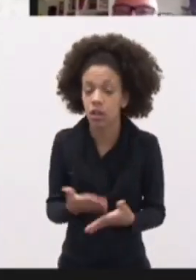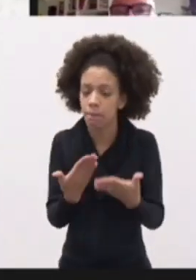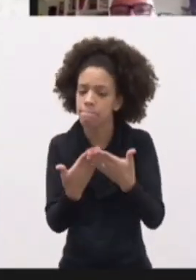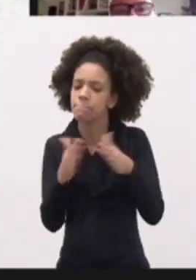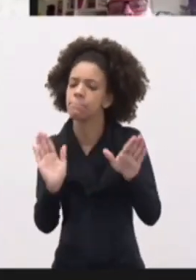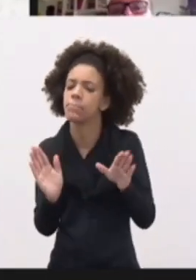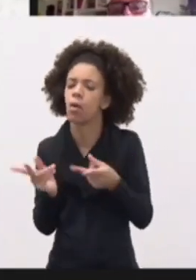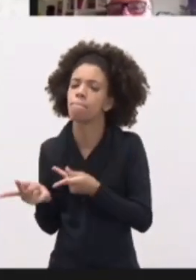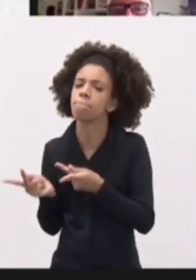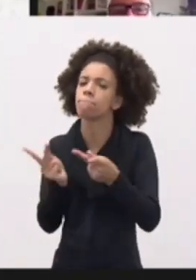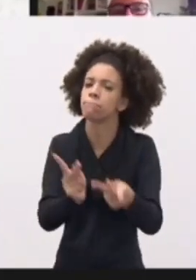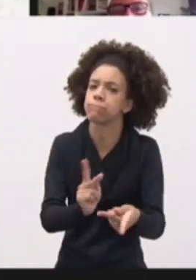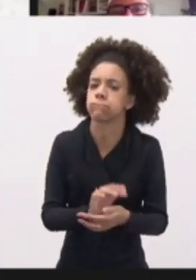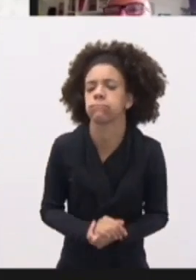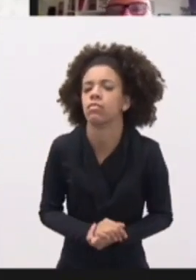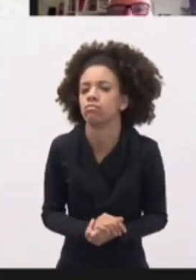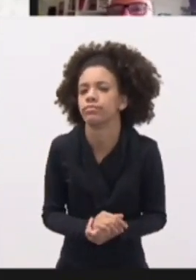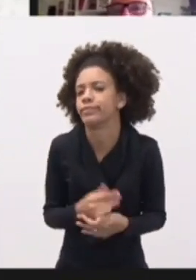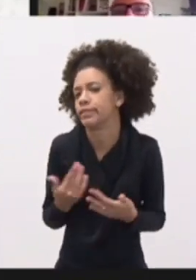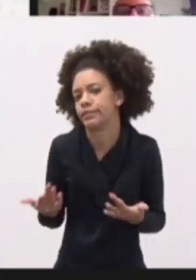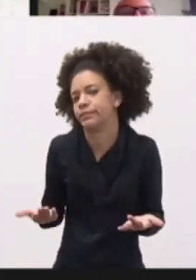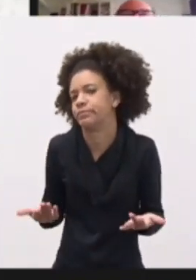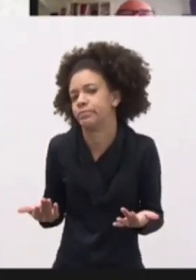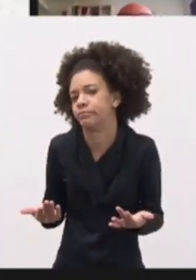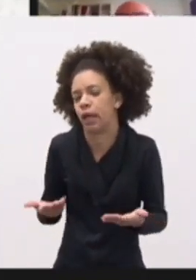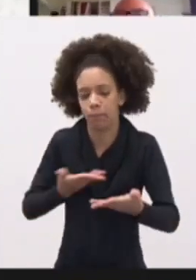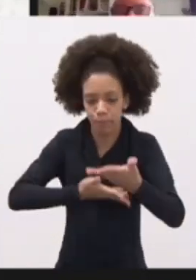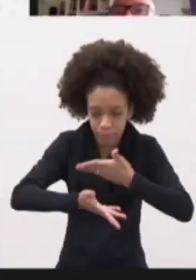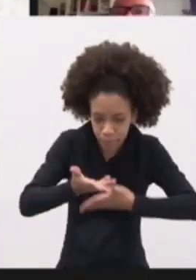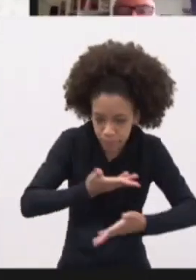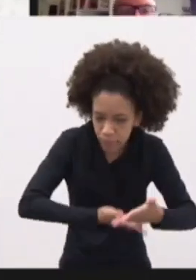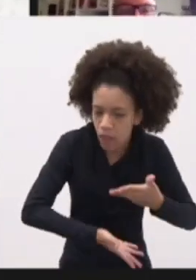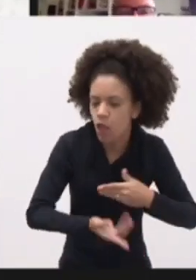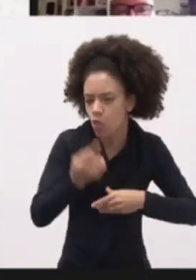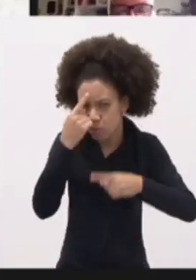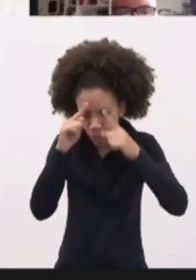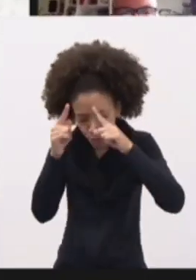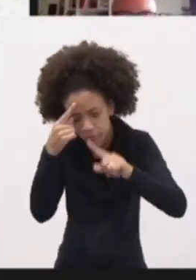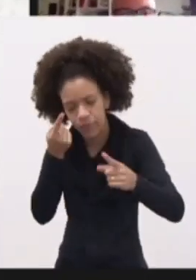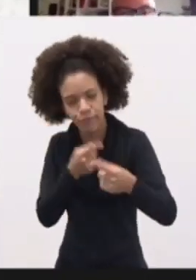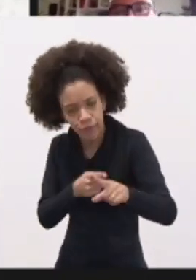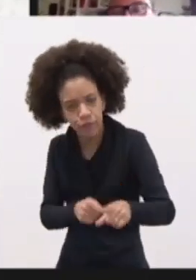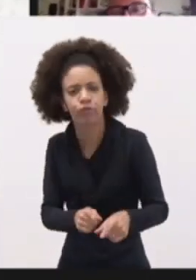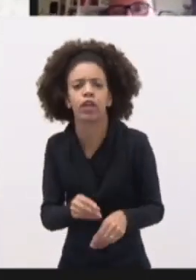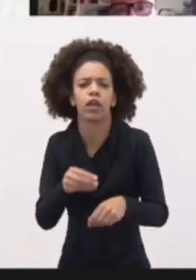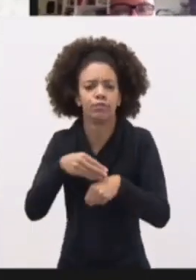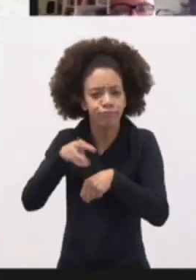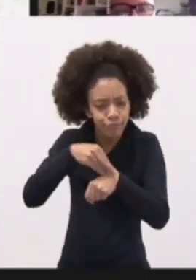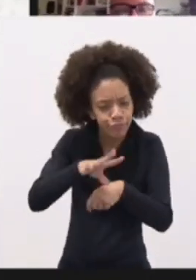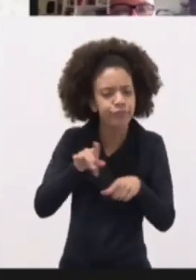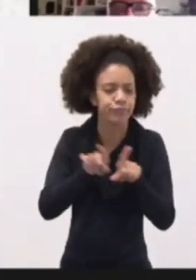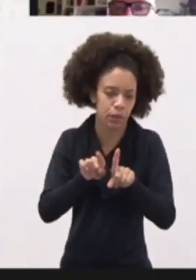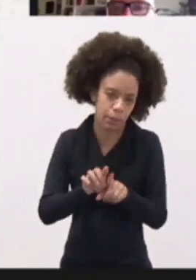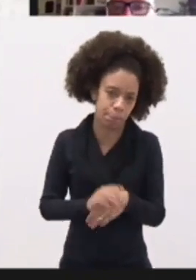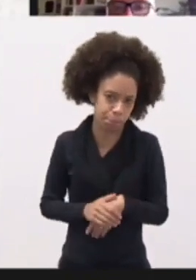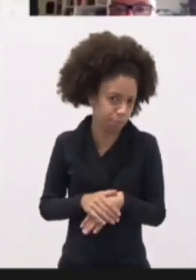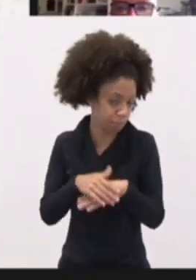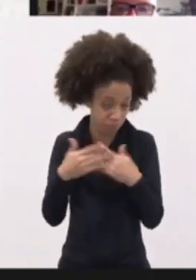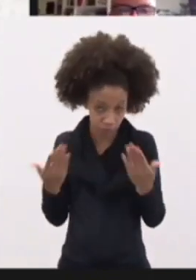os alunos se manifestarem, comentarem, ouvirem dúvidas, críticas e sugestões. Que, enfim, todo aluno muito crítico